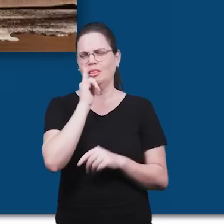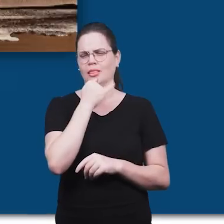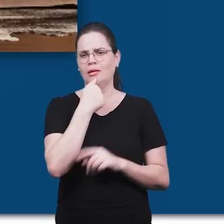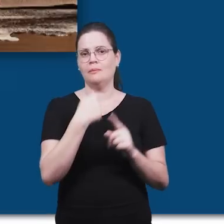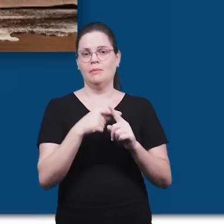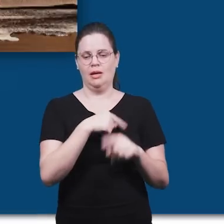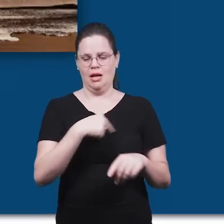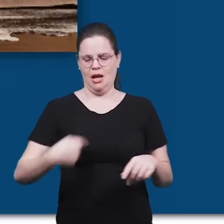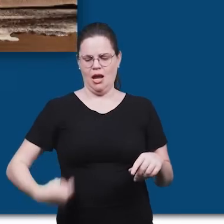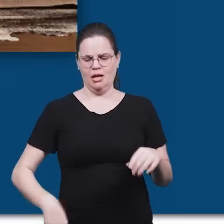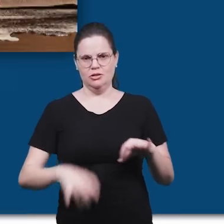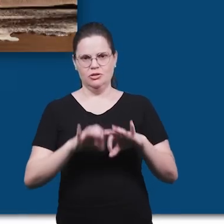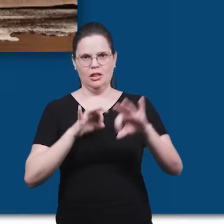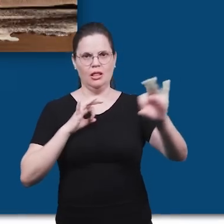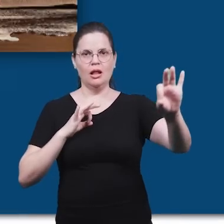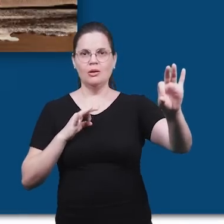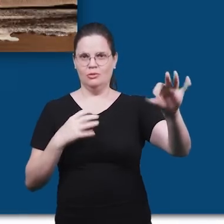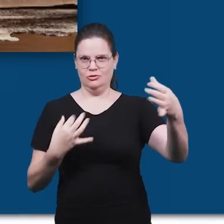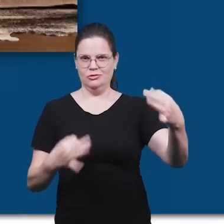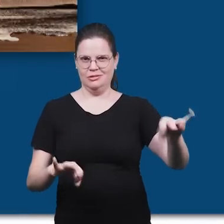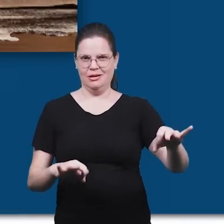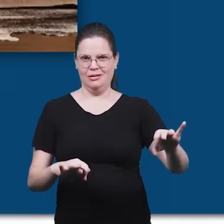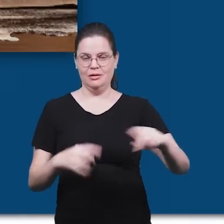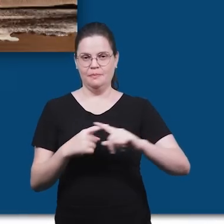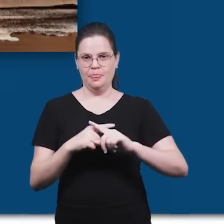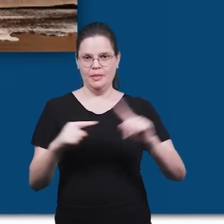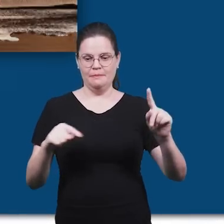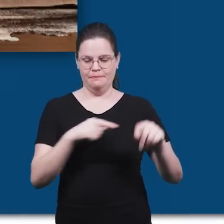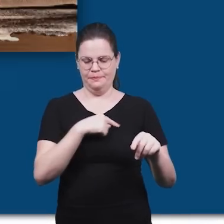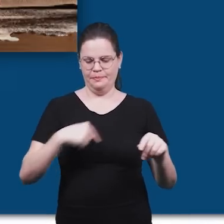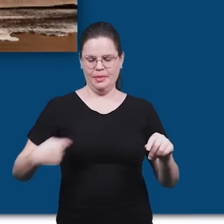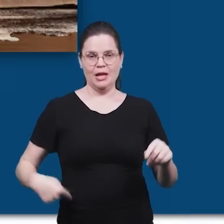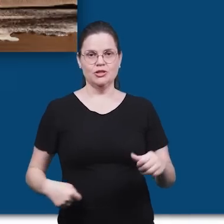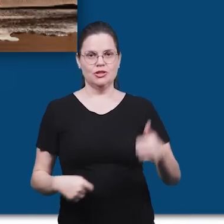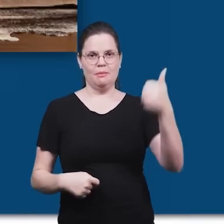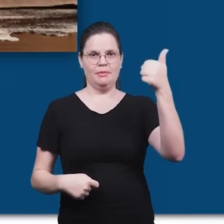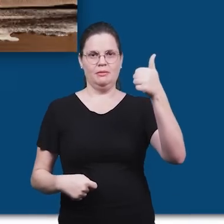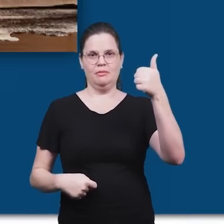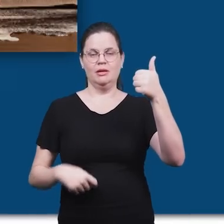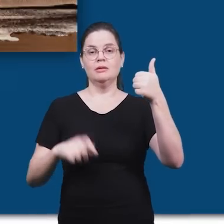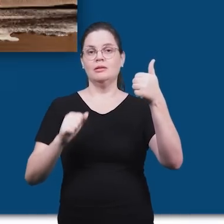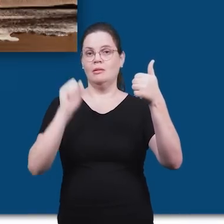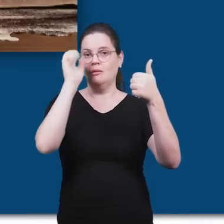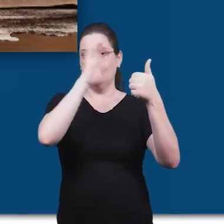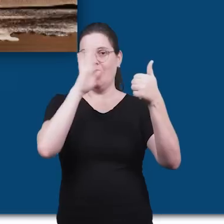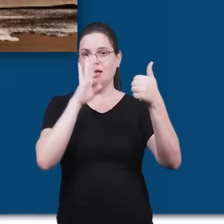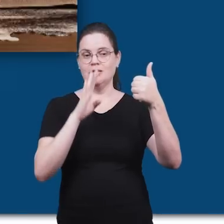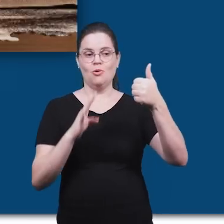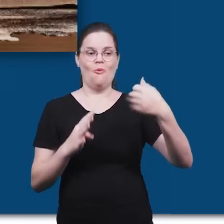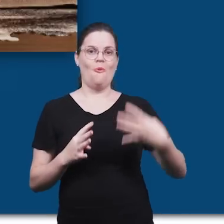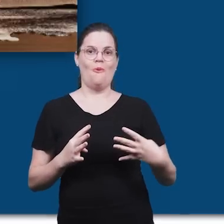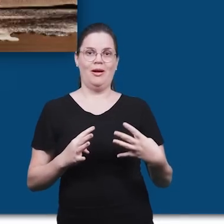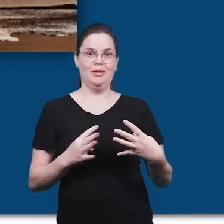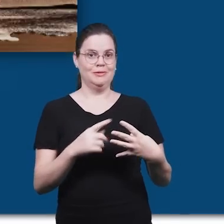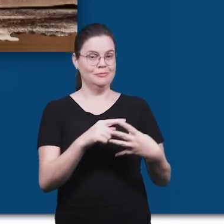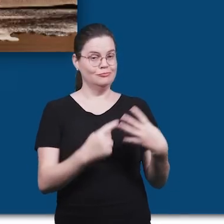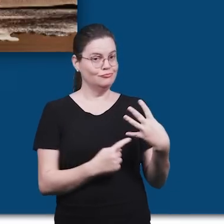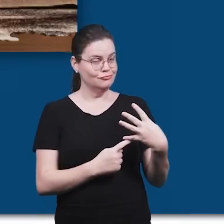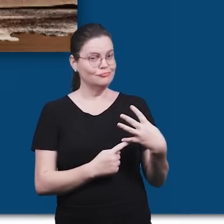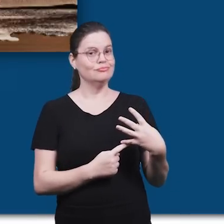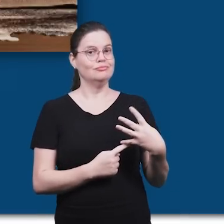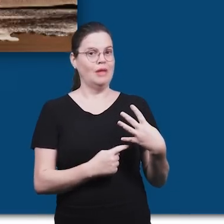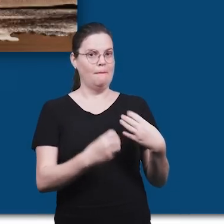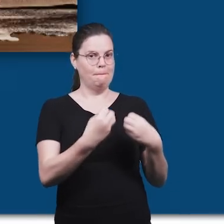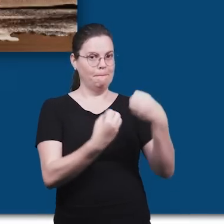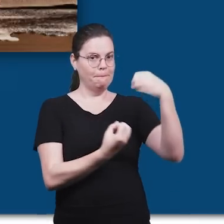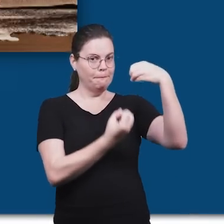pouco longe de nós, né? O mais triste é que a China está em primeiro, mas o Brasil está em quarto lugar. Olha,